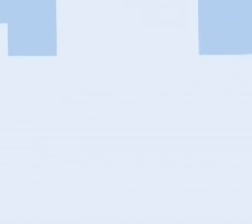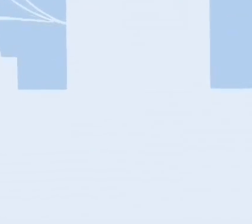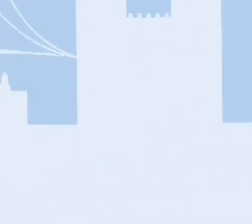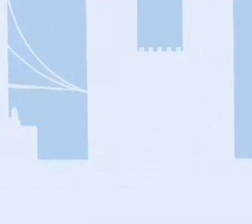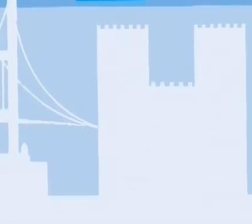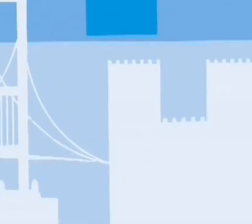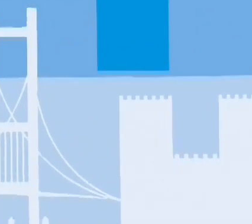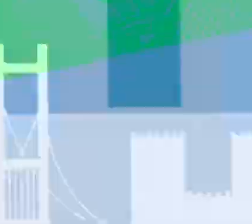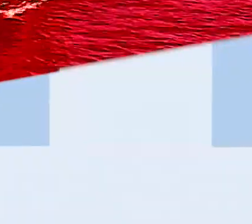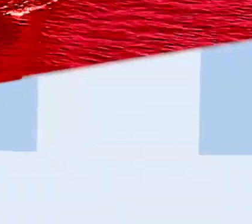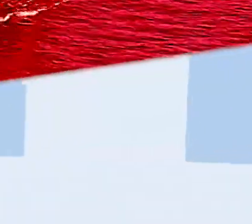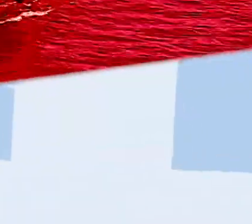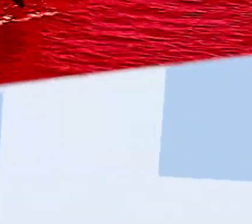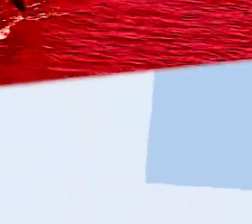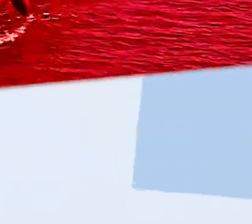Música